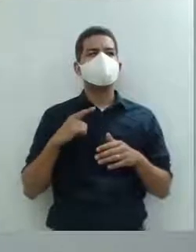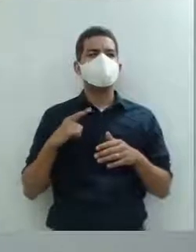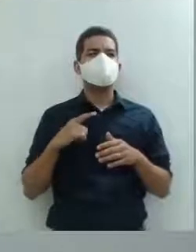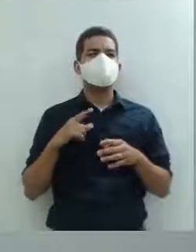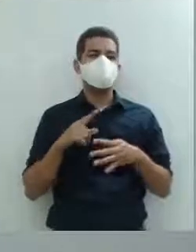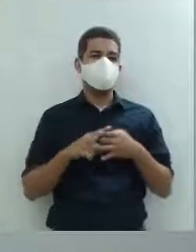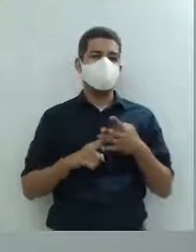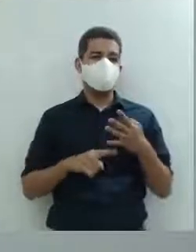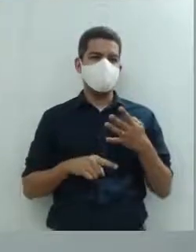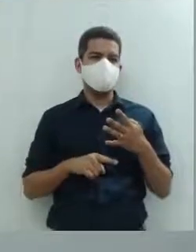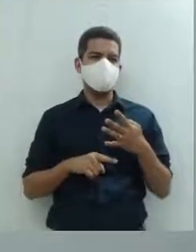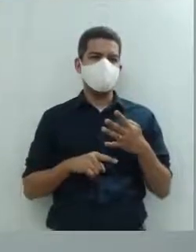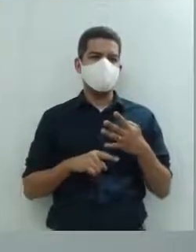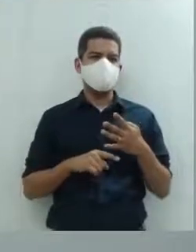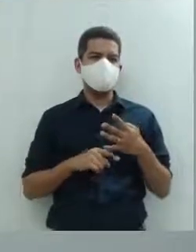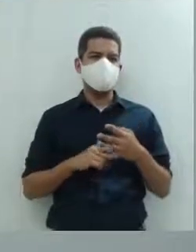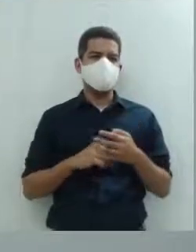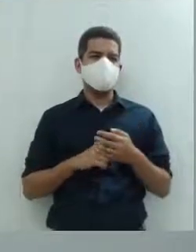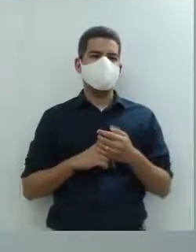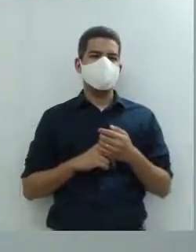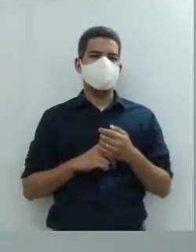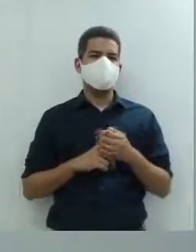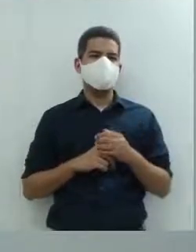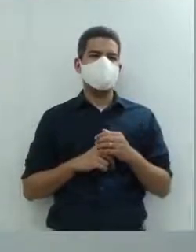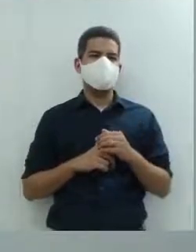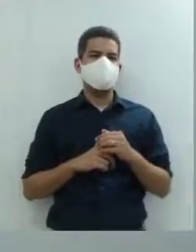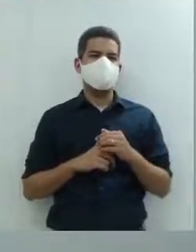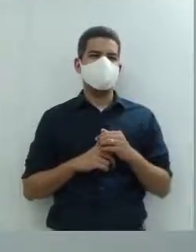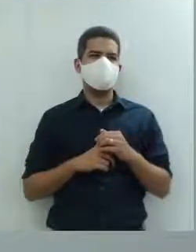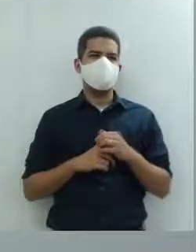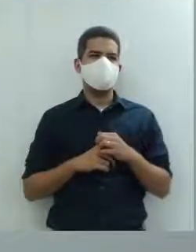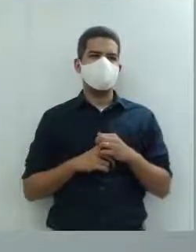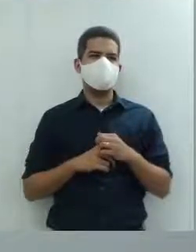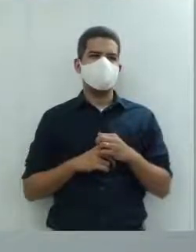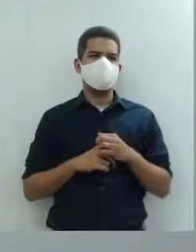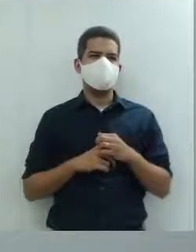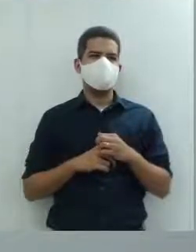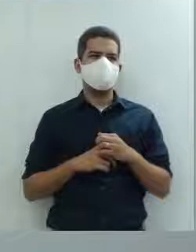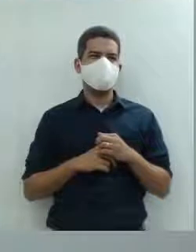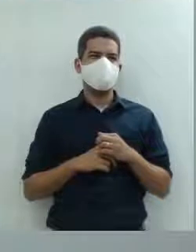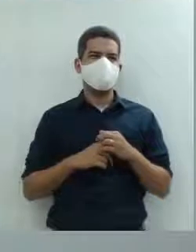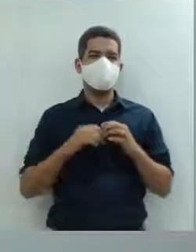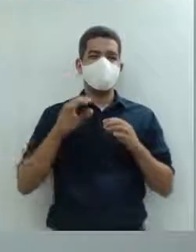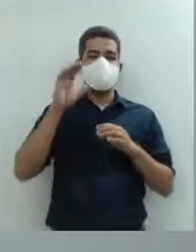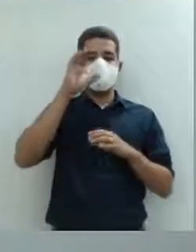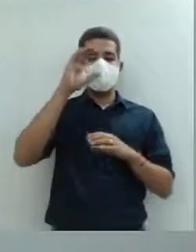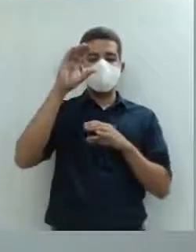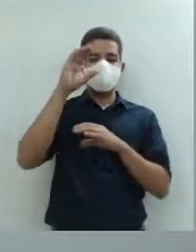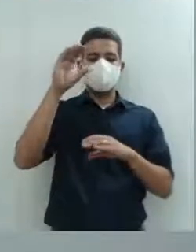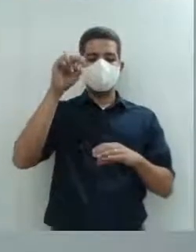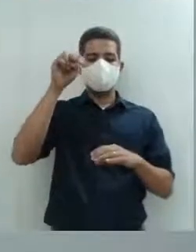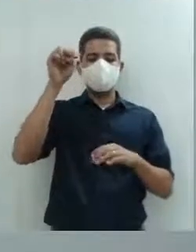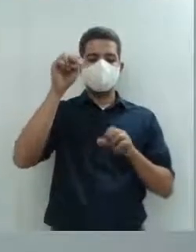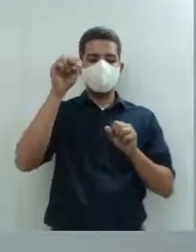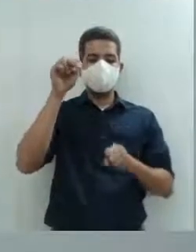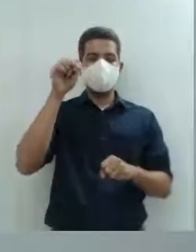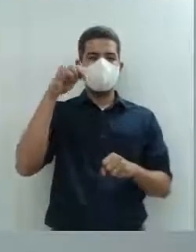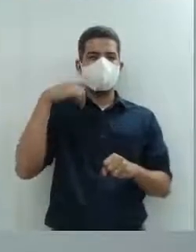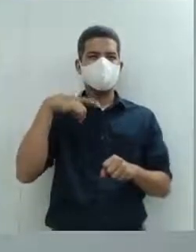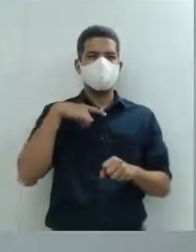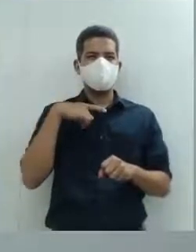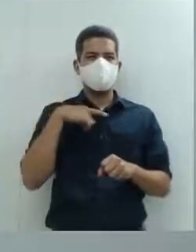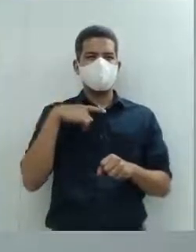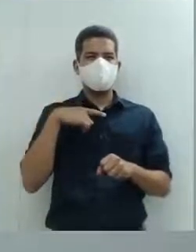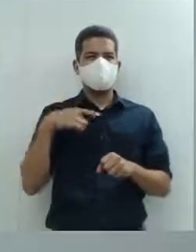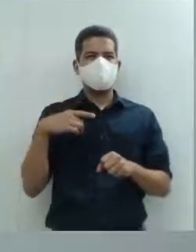estações bem definidas, tá? E aqui, ó, em cima no norte, eu vou ter norte e sul, né? Depois do círculo polar e